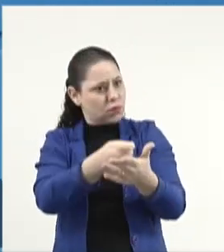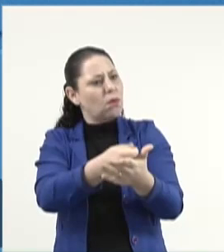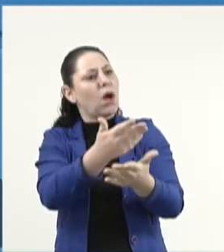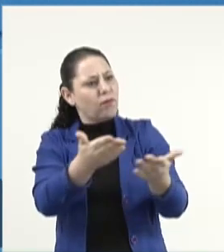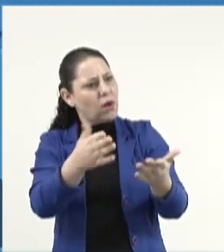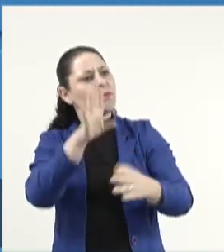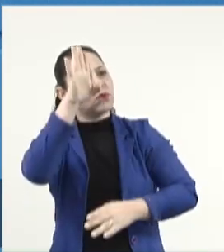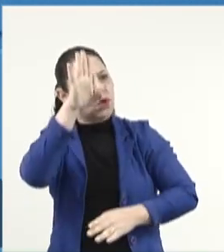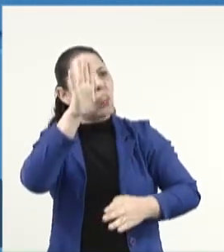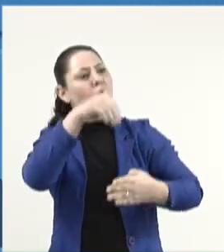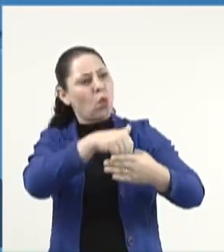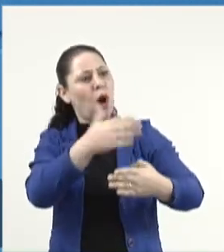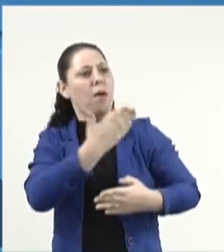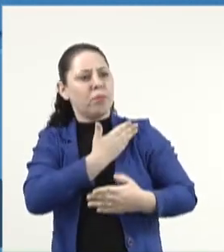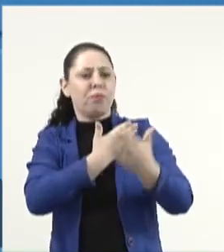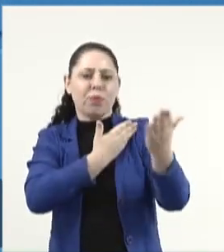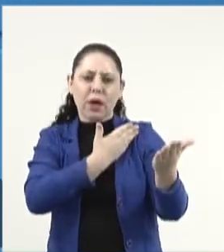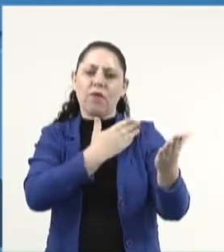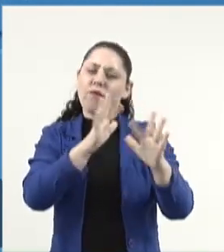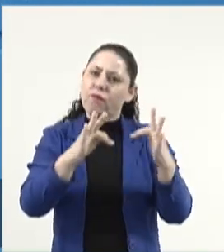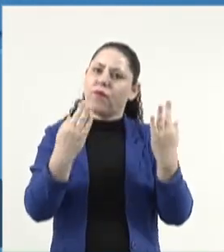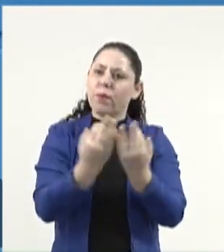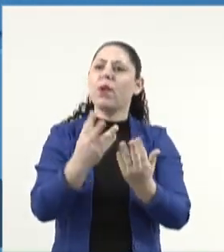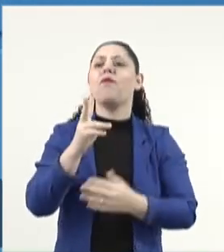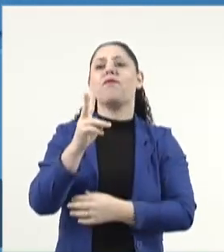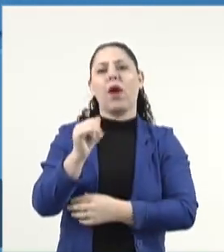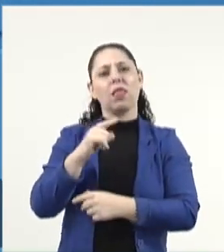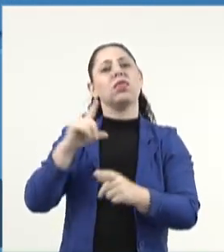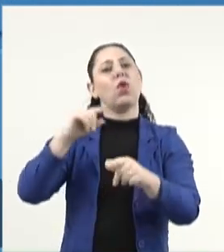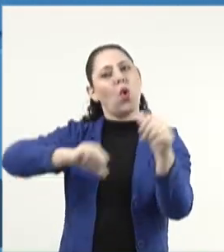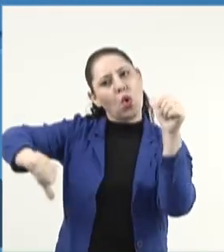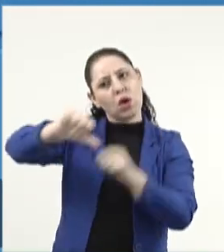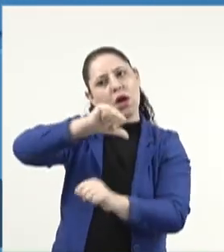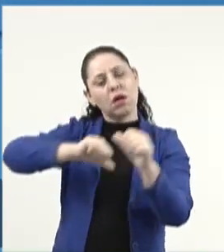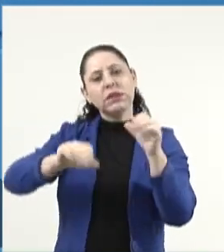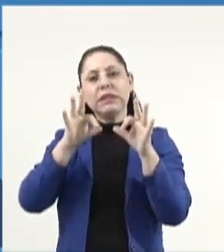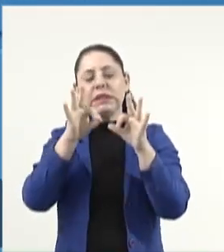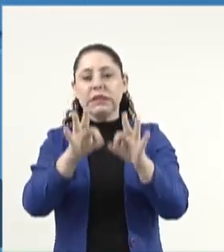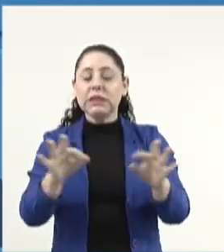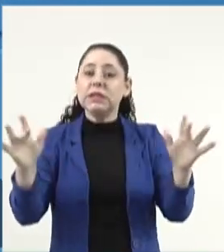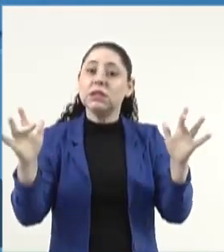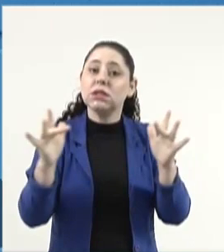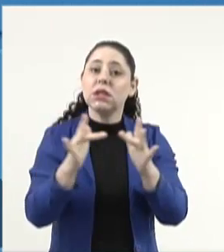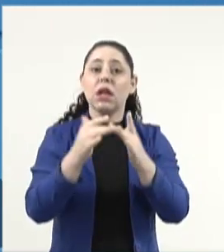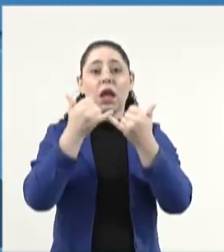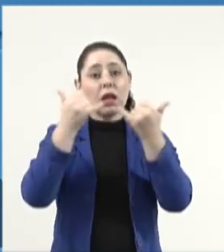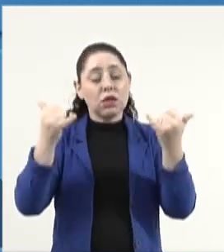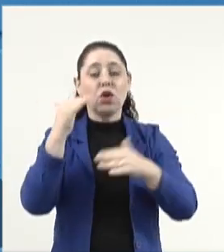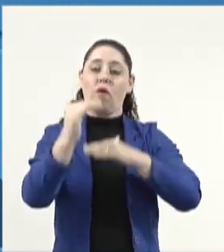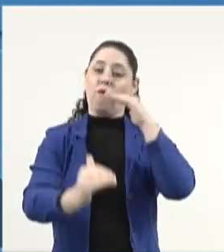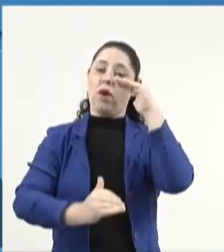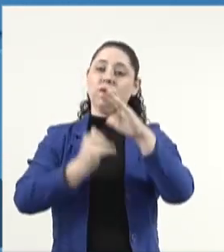seu eleitor, do seu amigo, dos seus familiares, serão trocados e nós teremos um